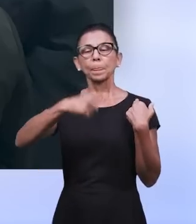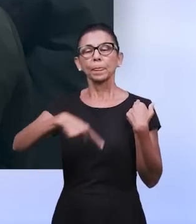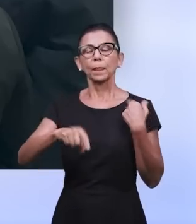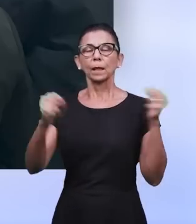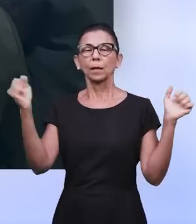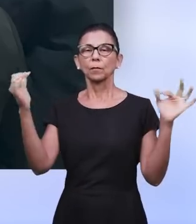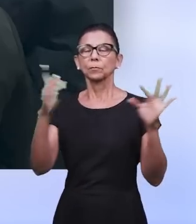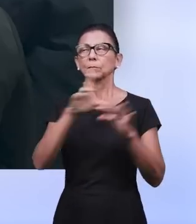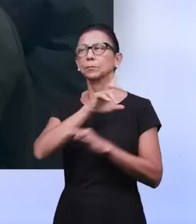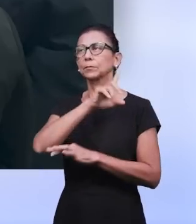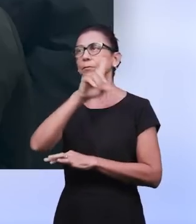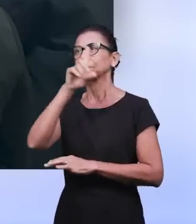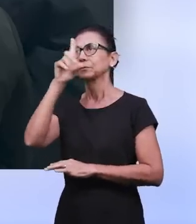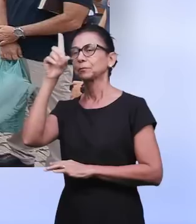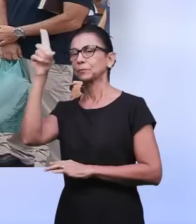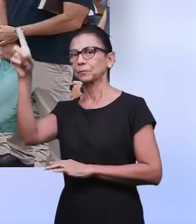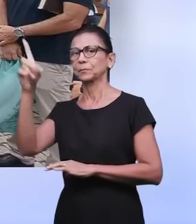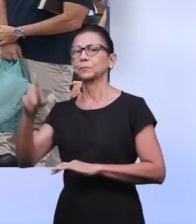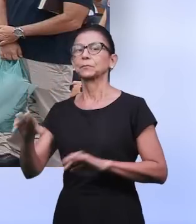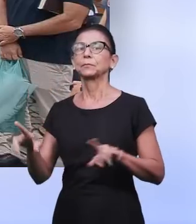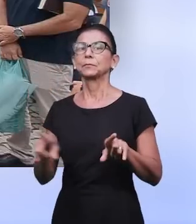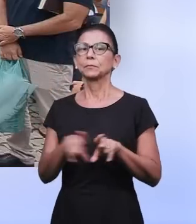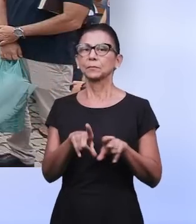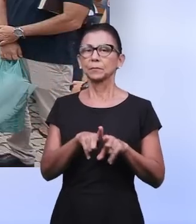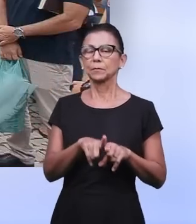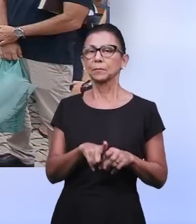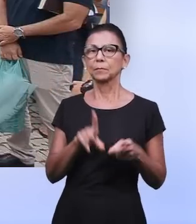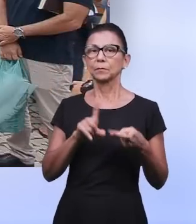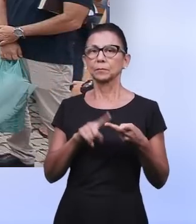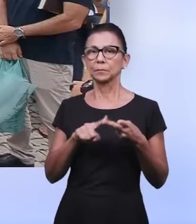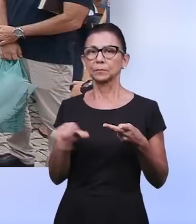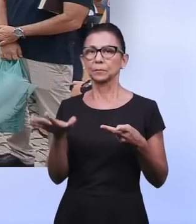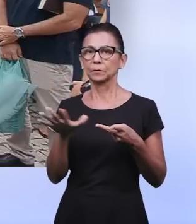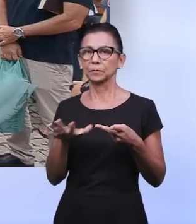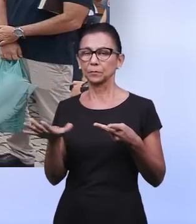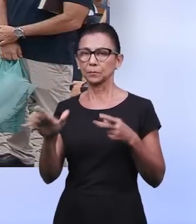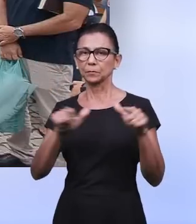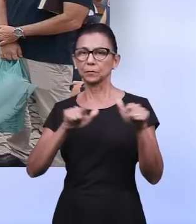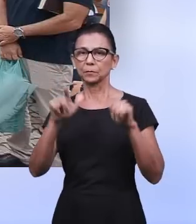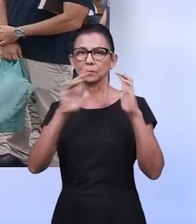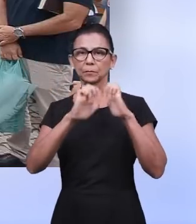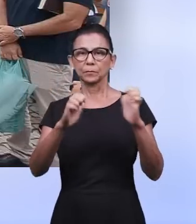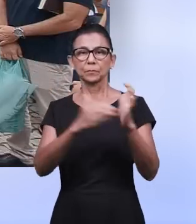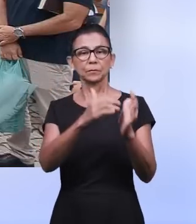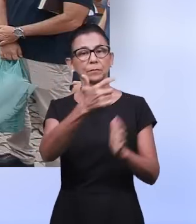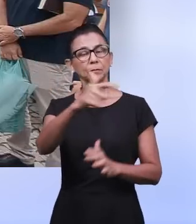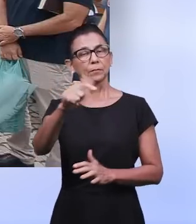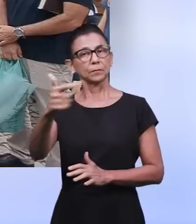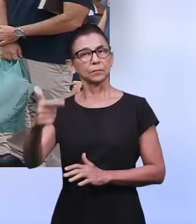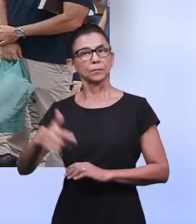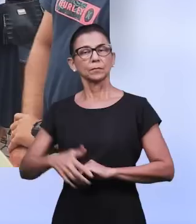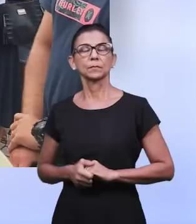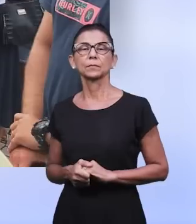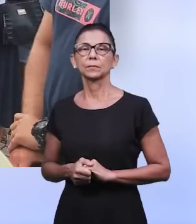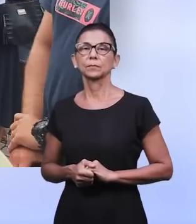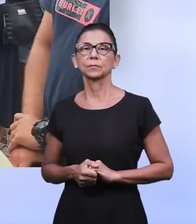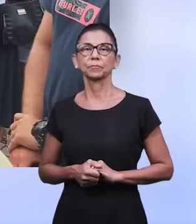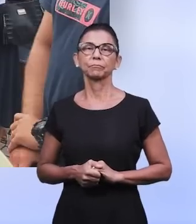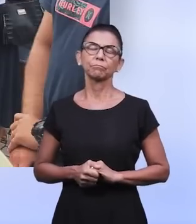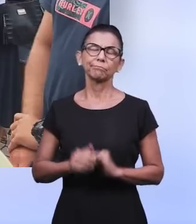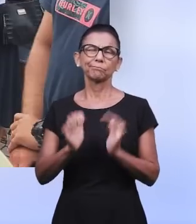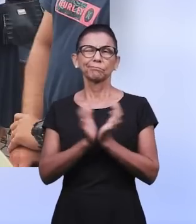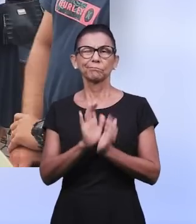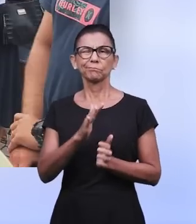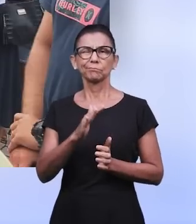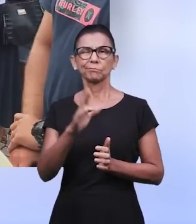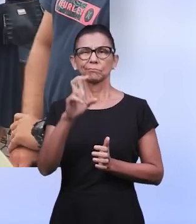vitórias concedidas nesta etapa. Em Tinguá, houve uma evangelização do trabalho Evangelho Sem Fronteiras, conduzida por um grupo